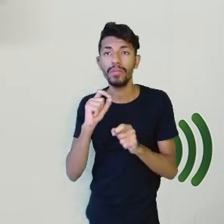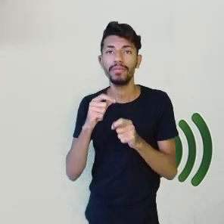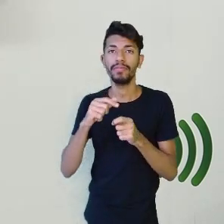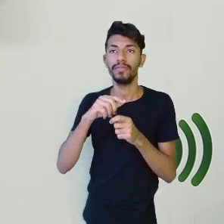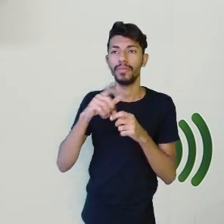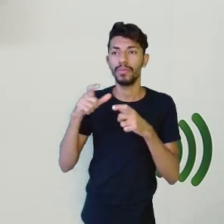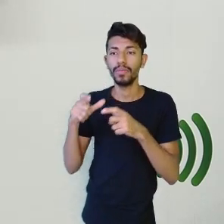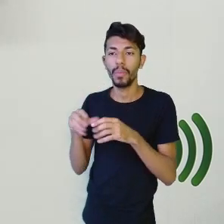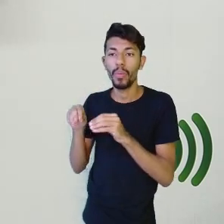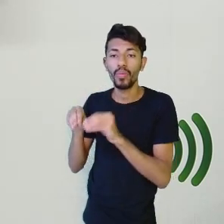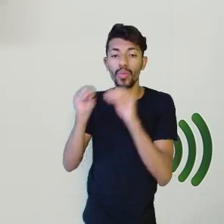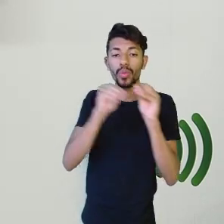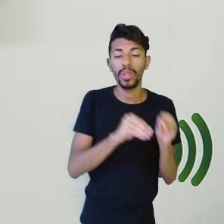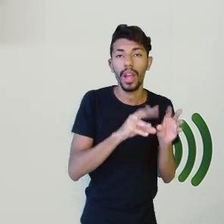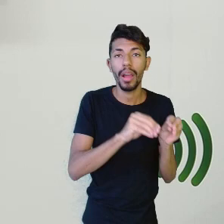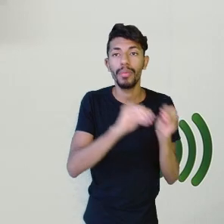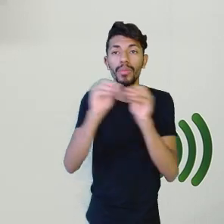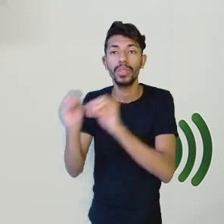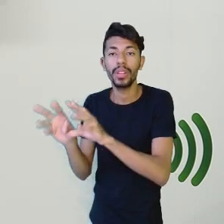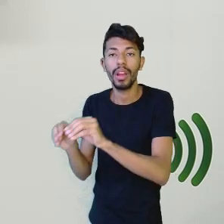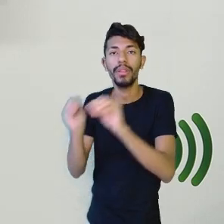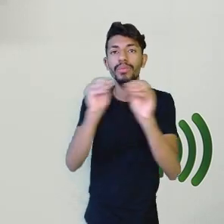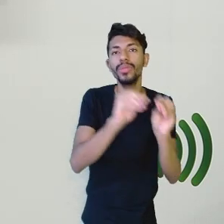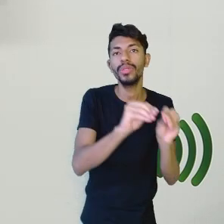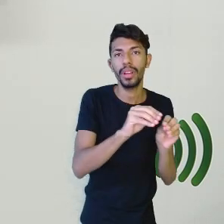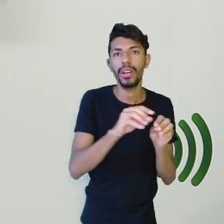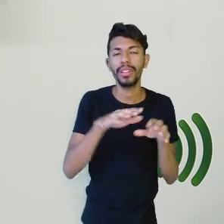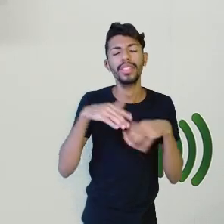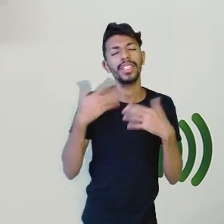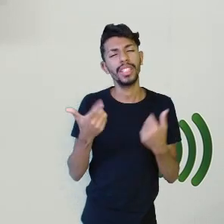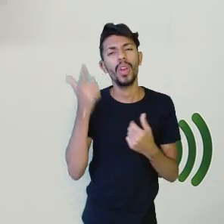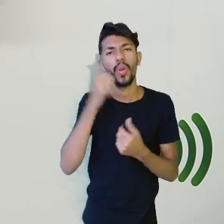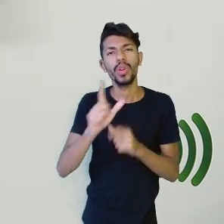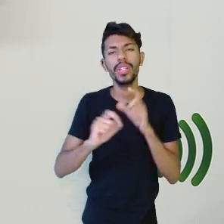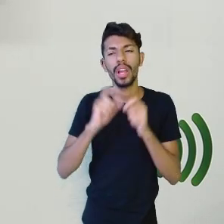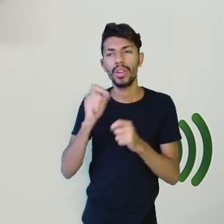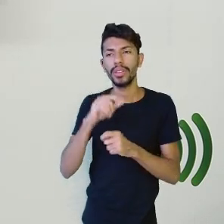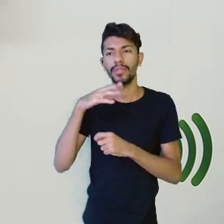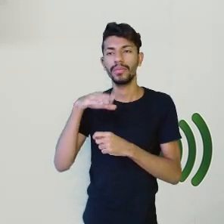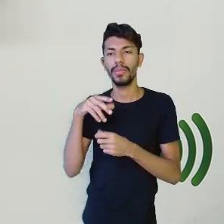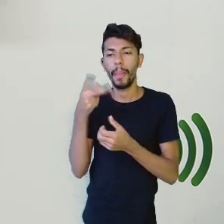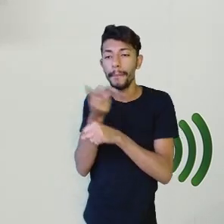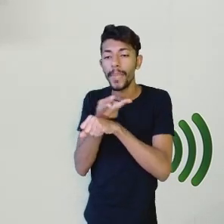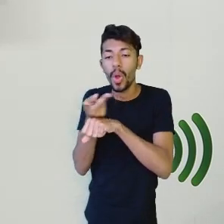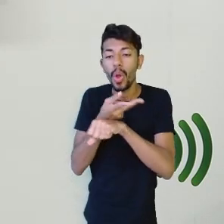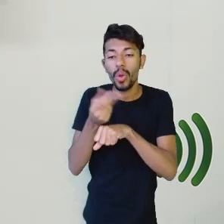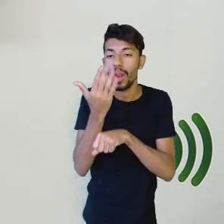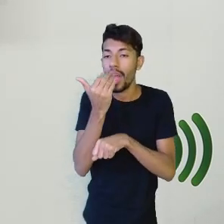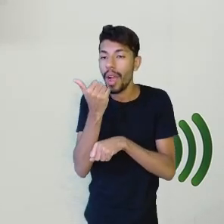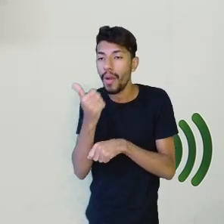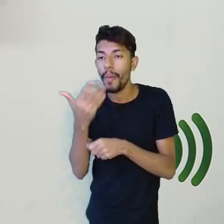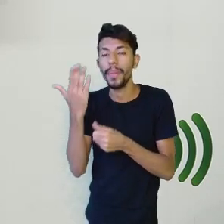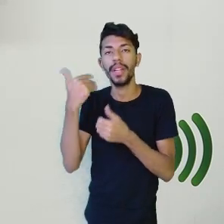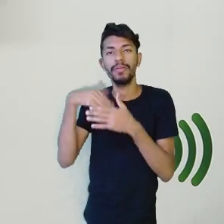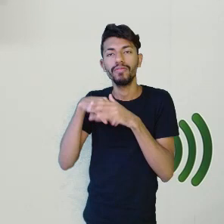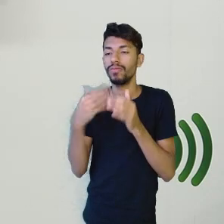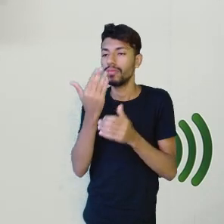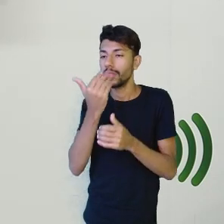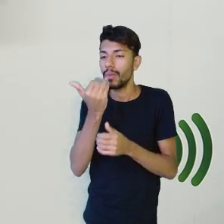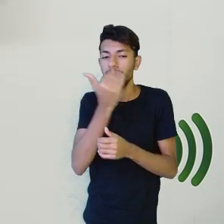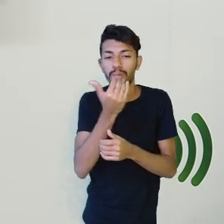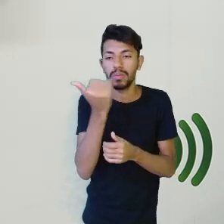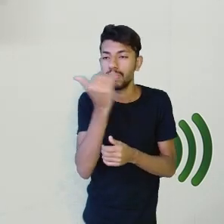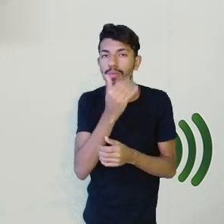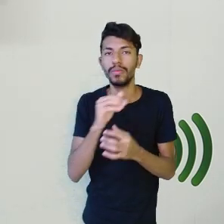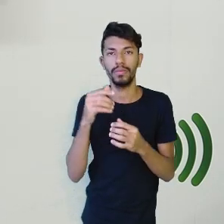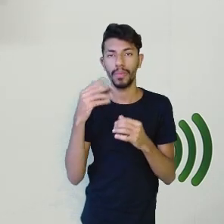Aí, dessa forma, com esse movimento, elas têm alimento durante todo o ano. Elas vão ter uma reserva de alimento